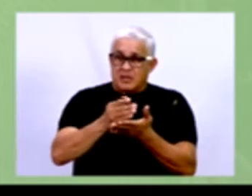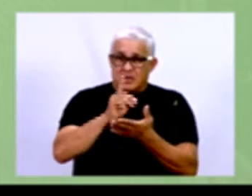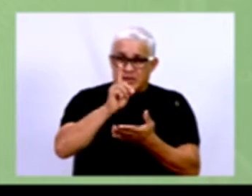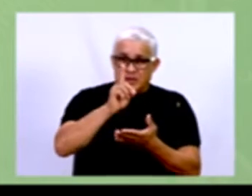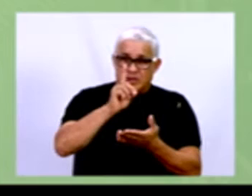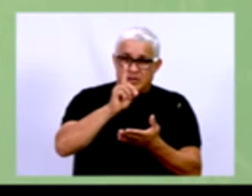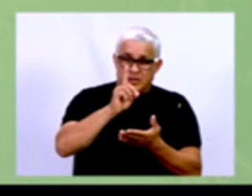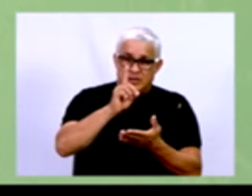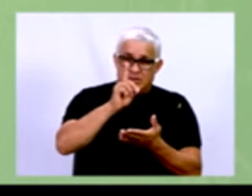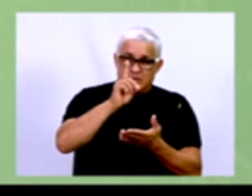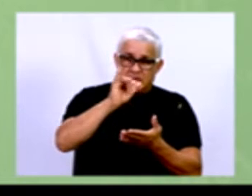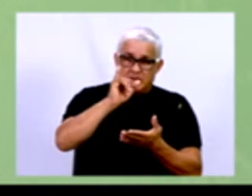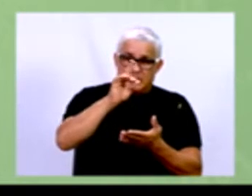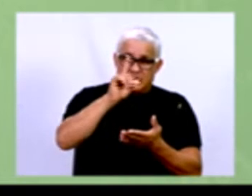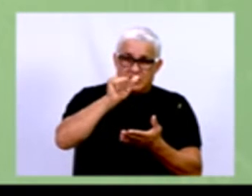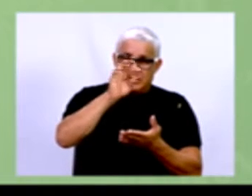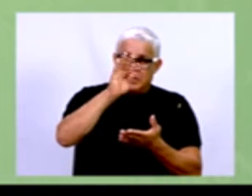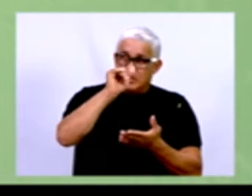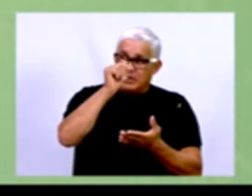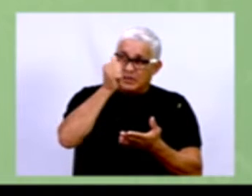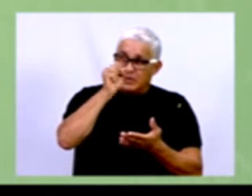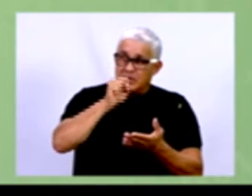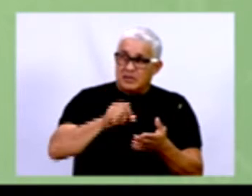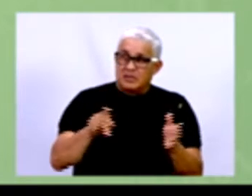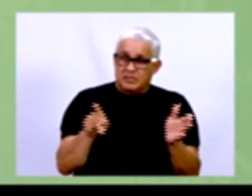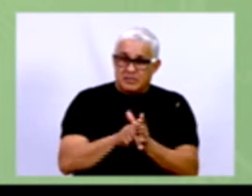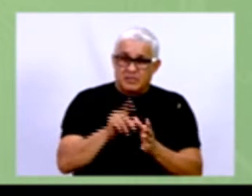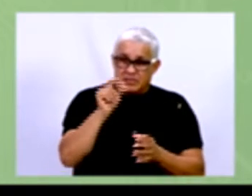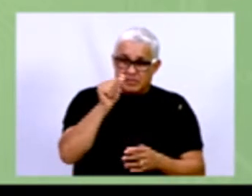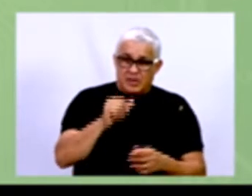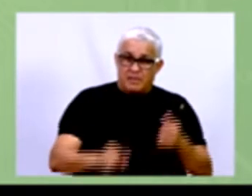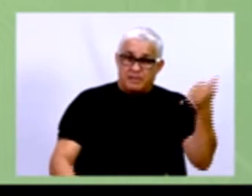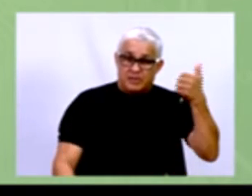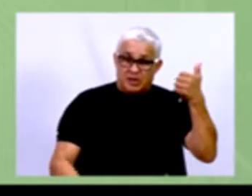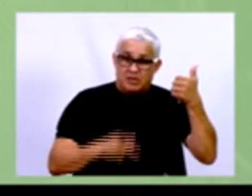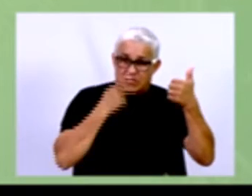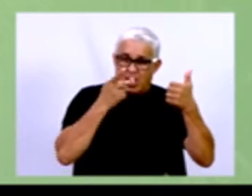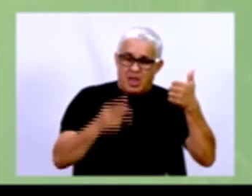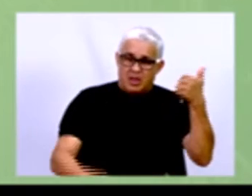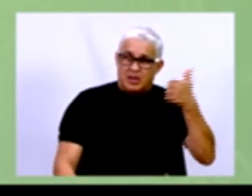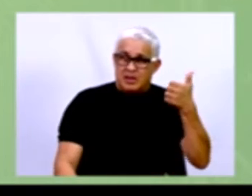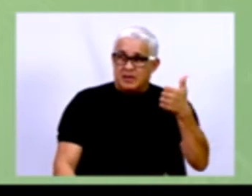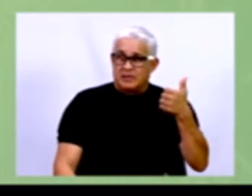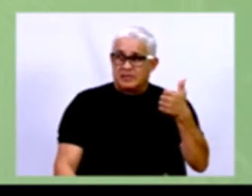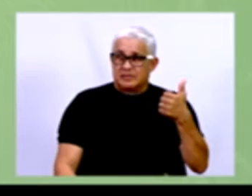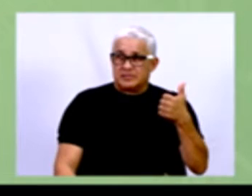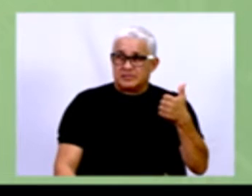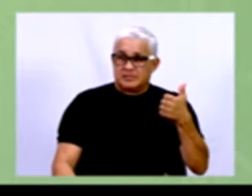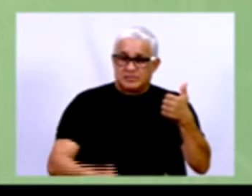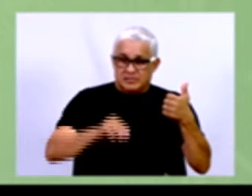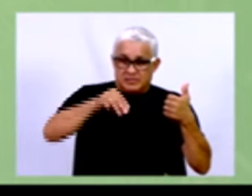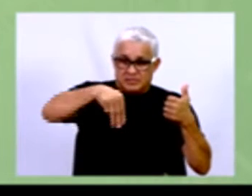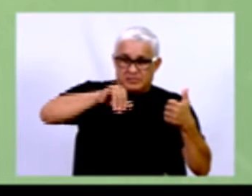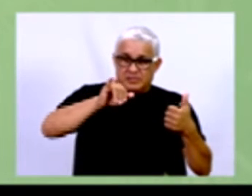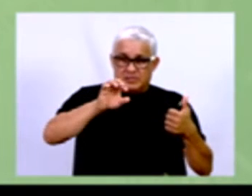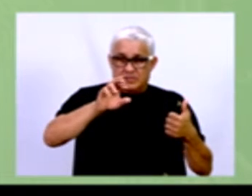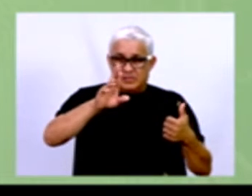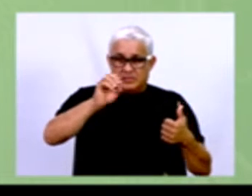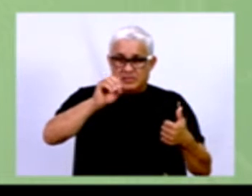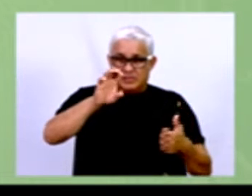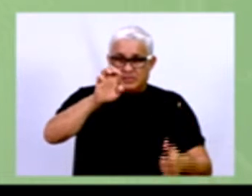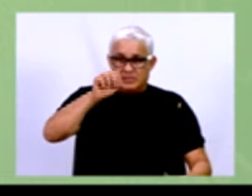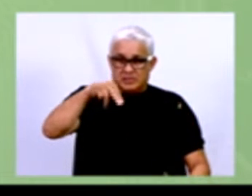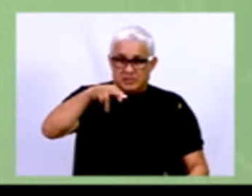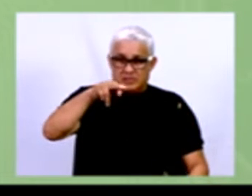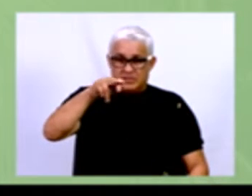basicamente duas. Eu vou falar a primeira, a professora fala a segunda. A primeira divisão didática da economia aplicada